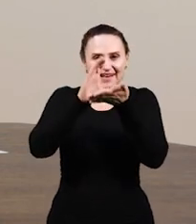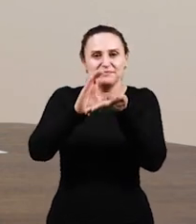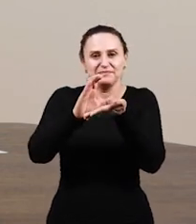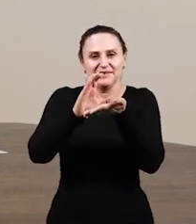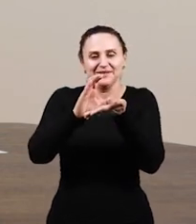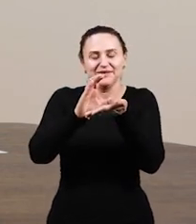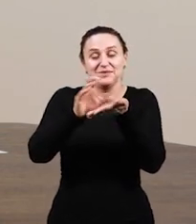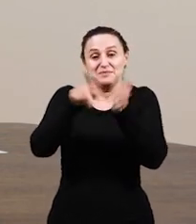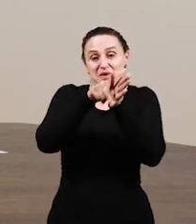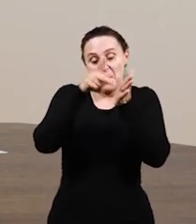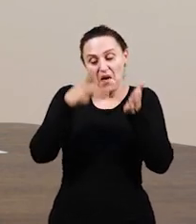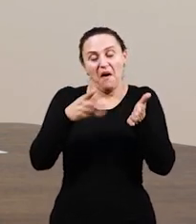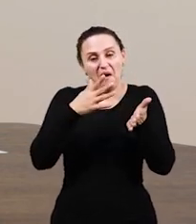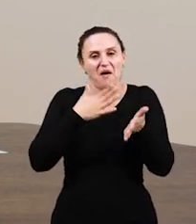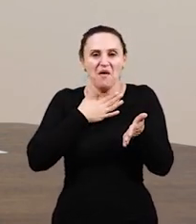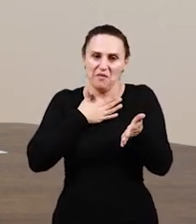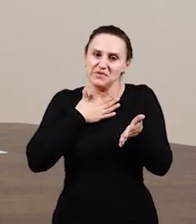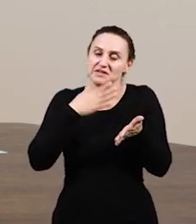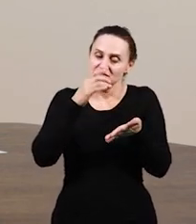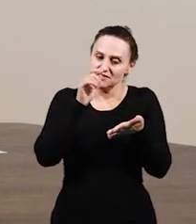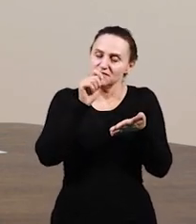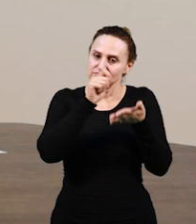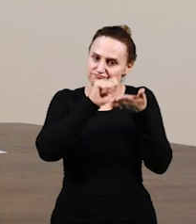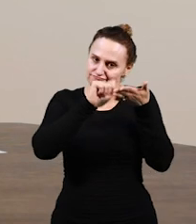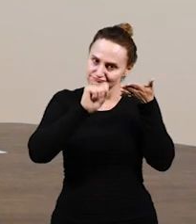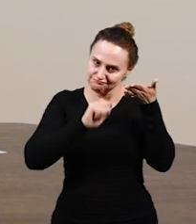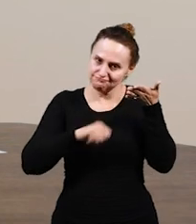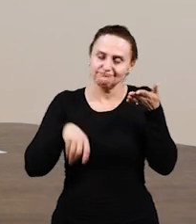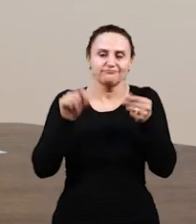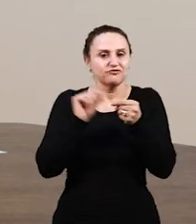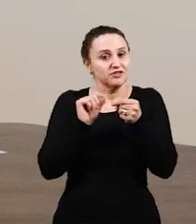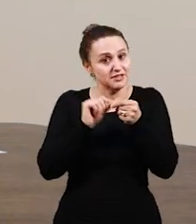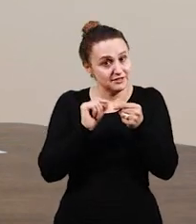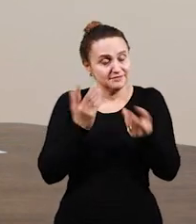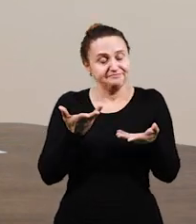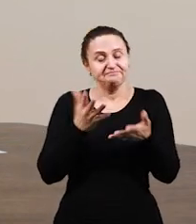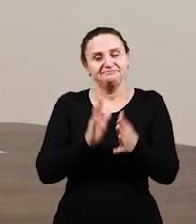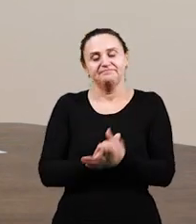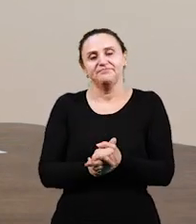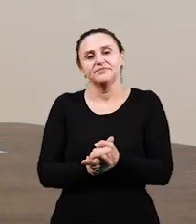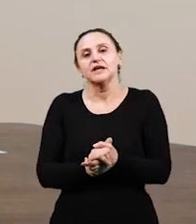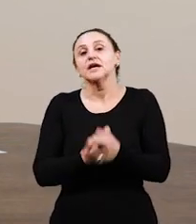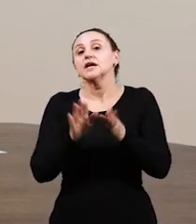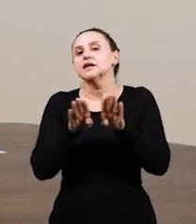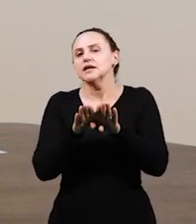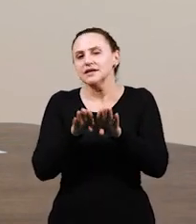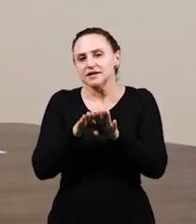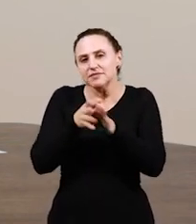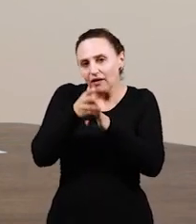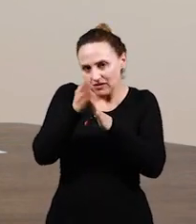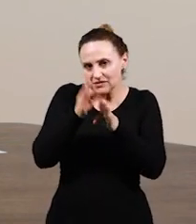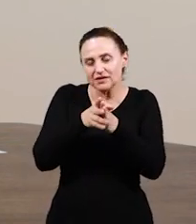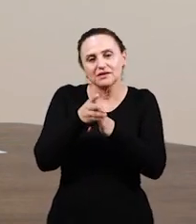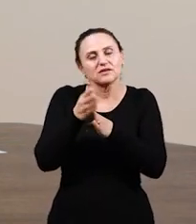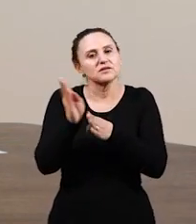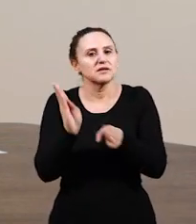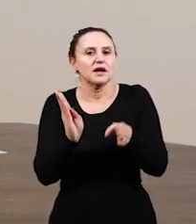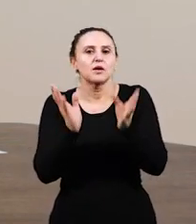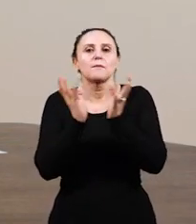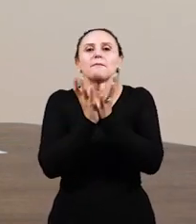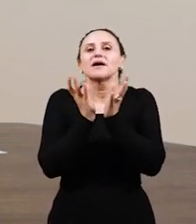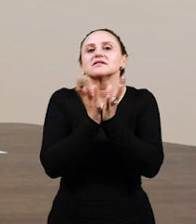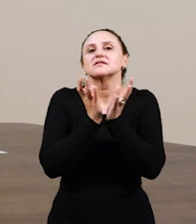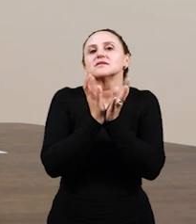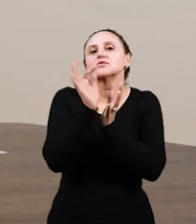desses dessas teorias Diferentes né E também é recomendo apartamento que